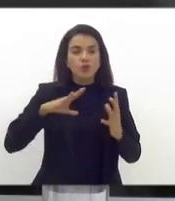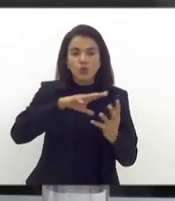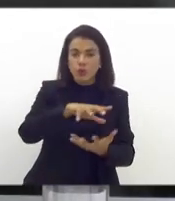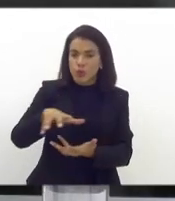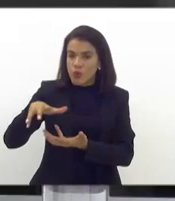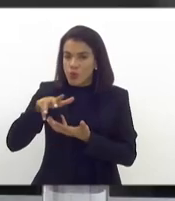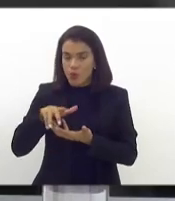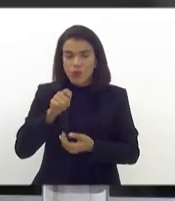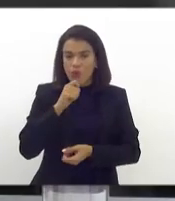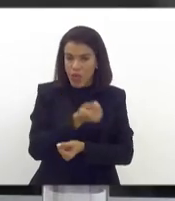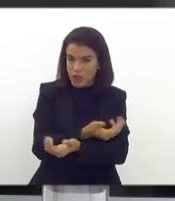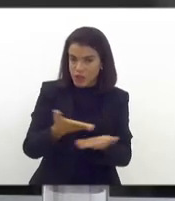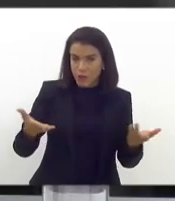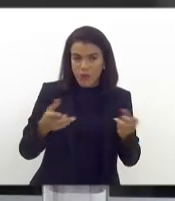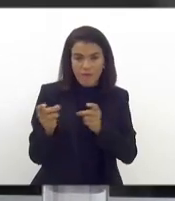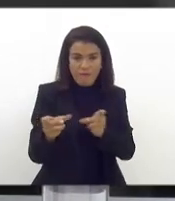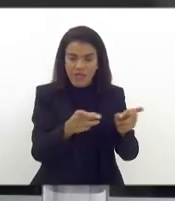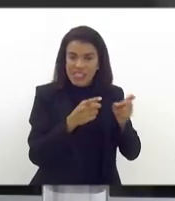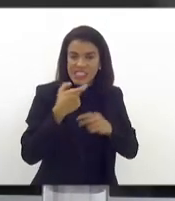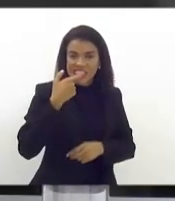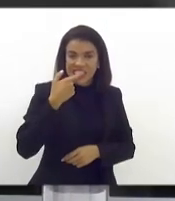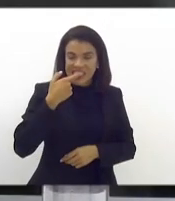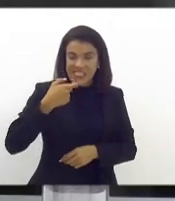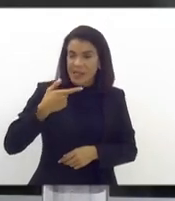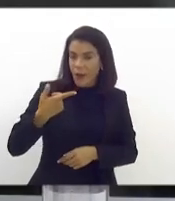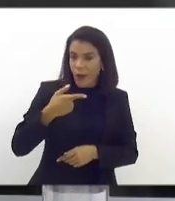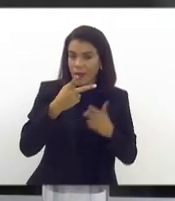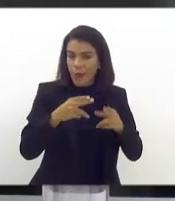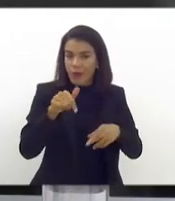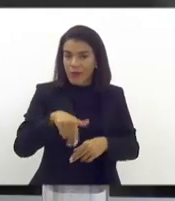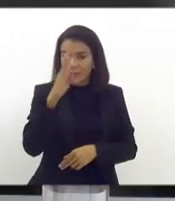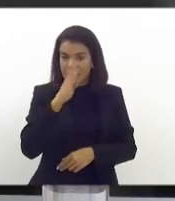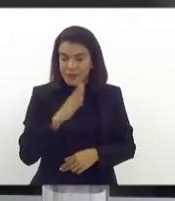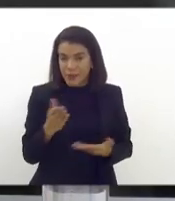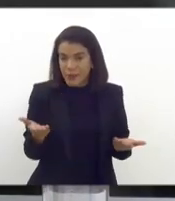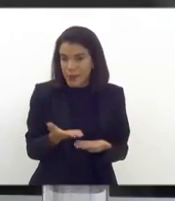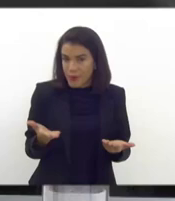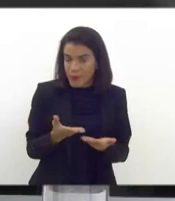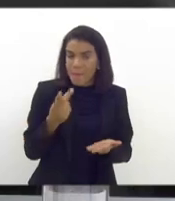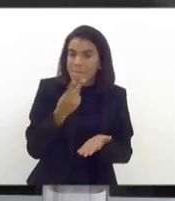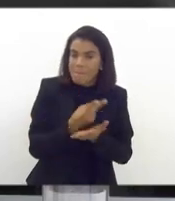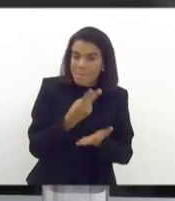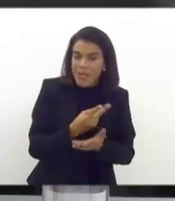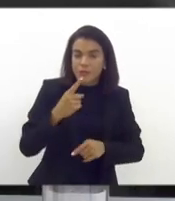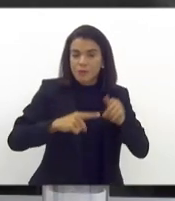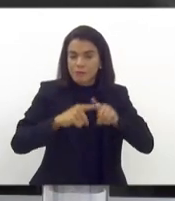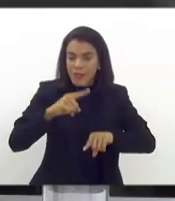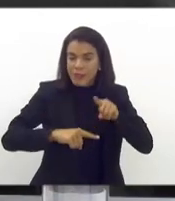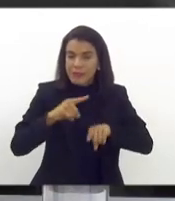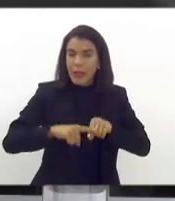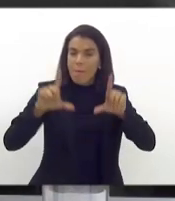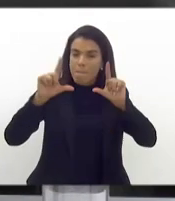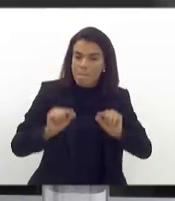tem nem distribuição, nem venda, nada de nenhum tipo de sacola como esse que a gente ainda tem no Brasil hoje, mesmo sendo de um material